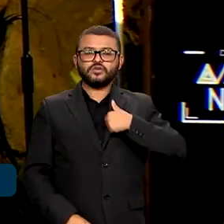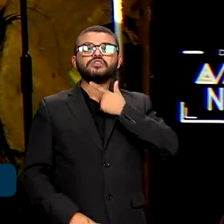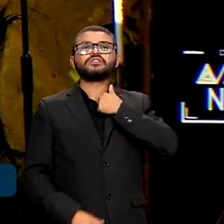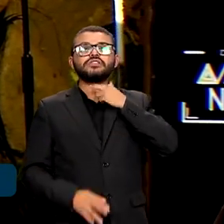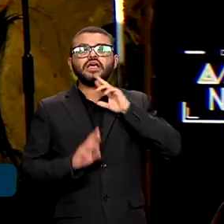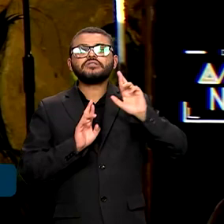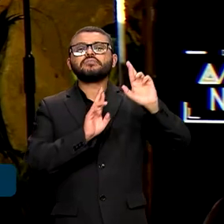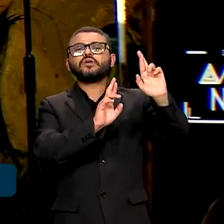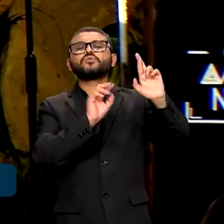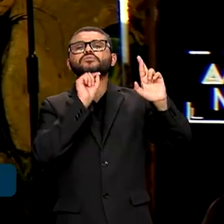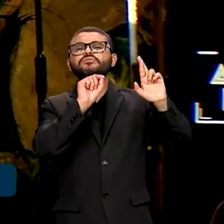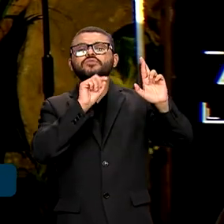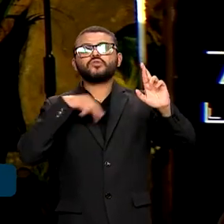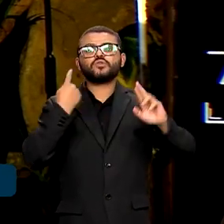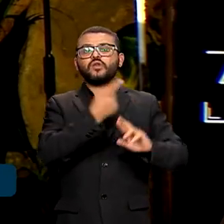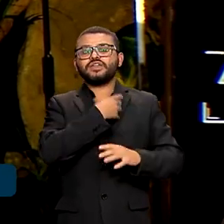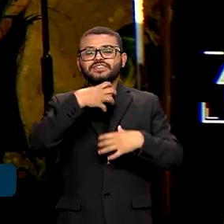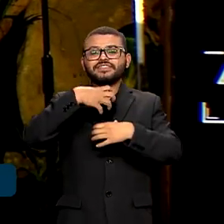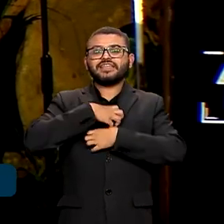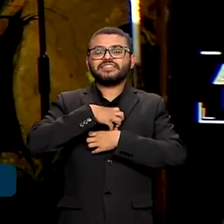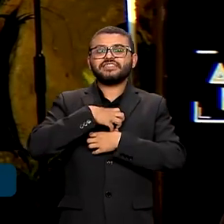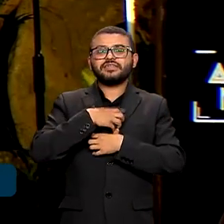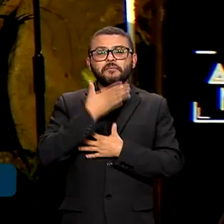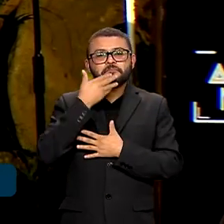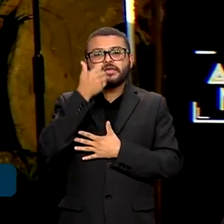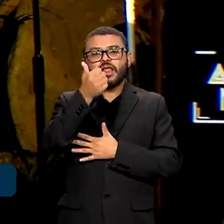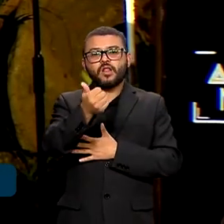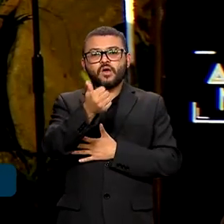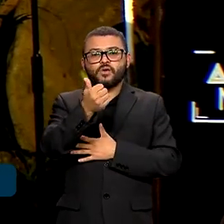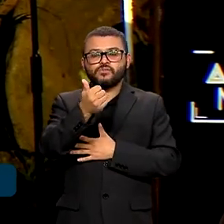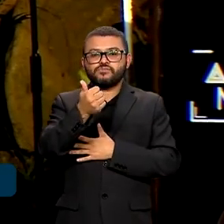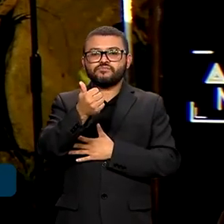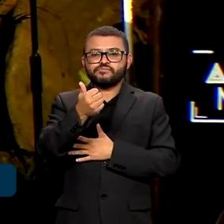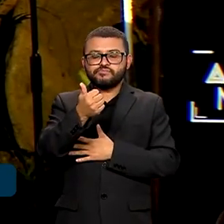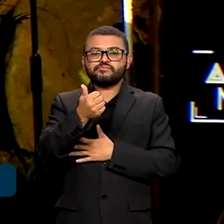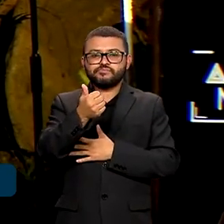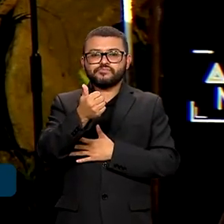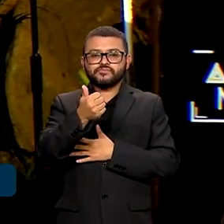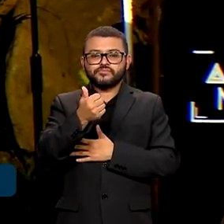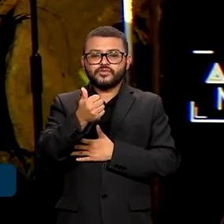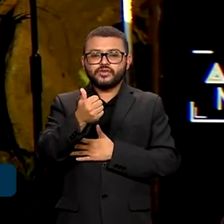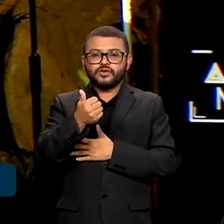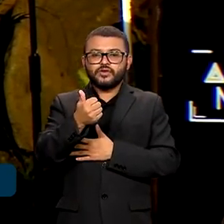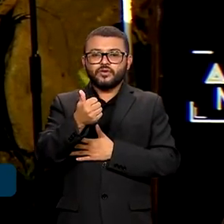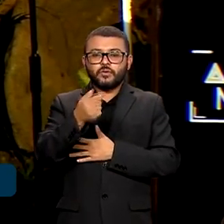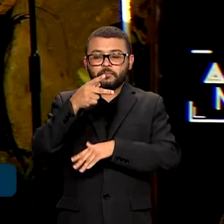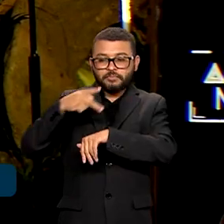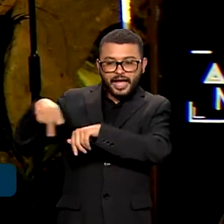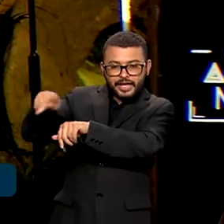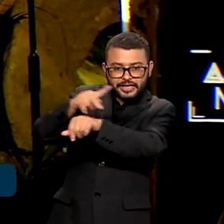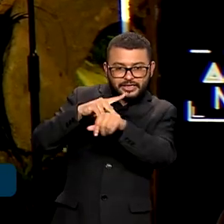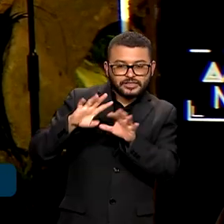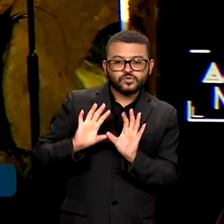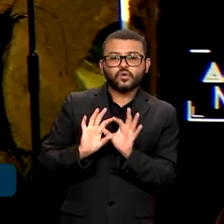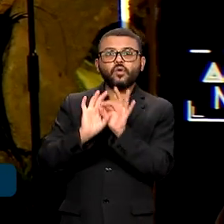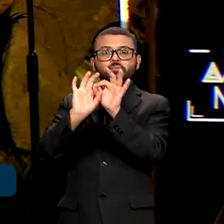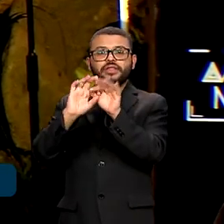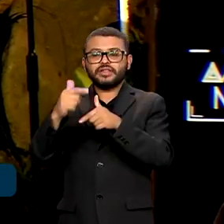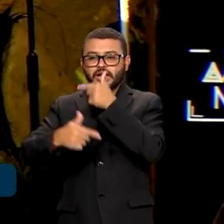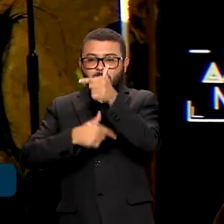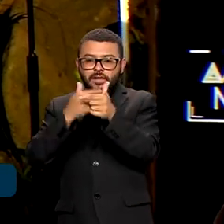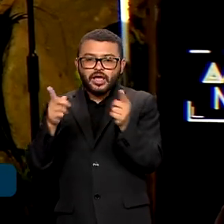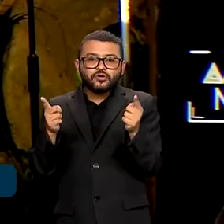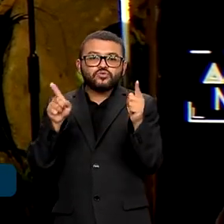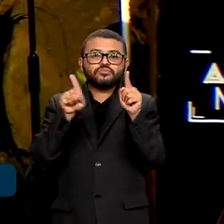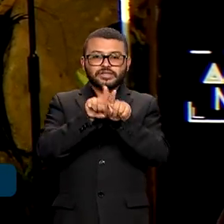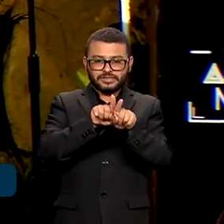possa sair daqui com um mandato para que os nossos países trabalhem